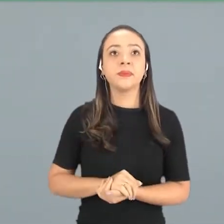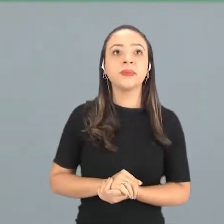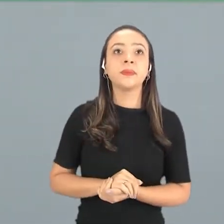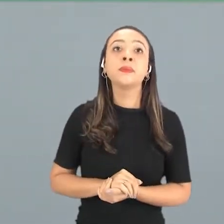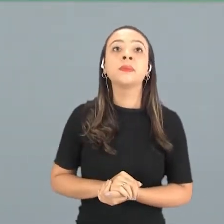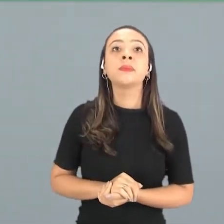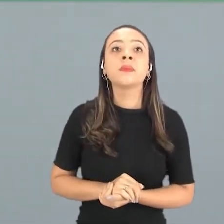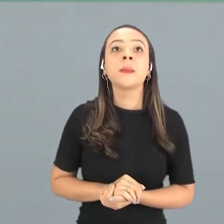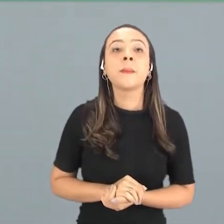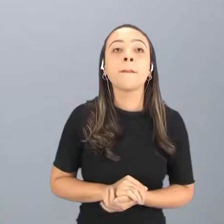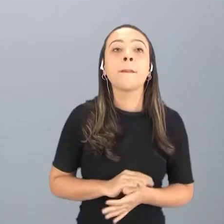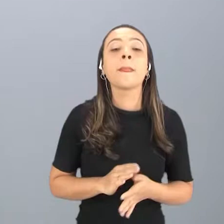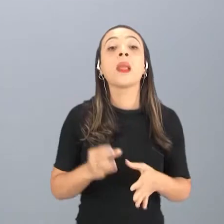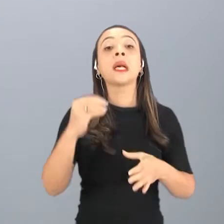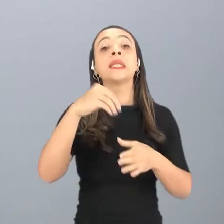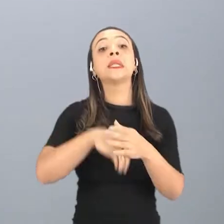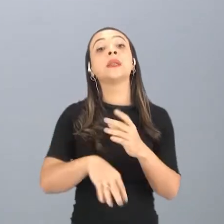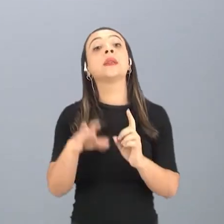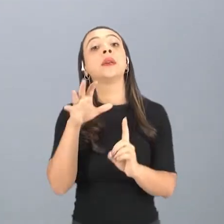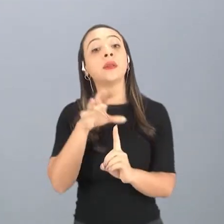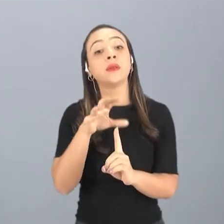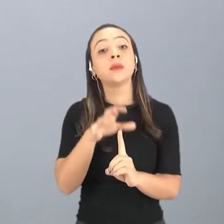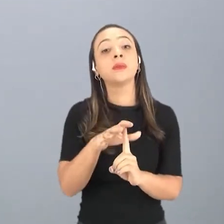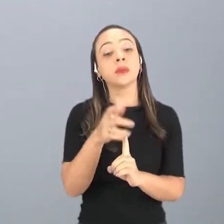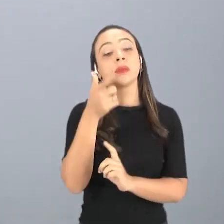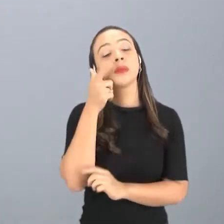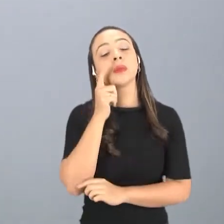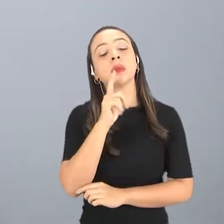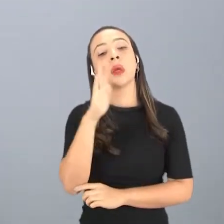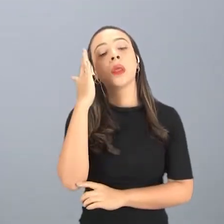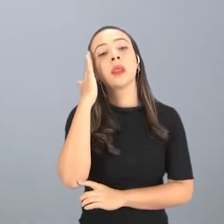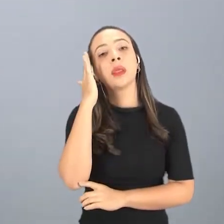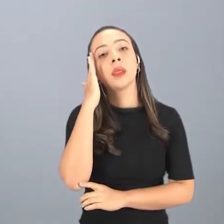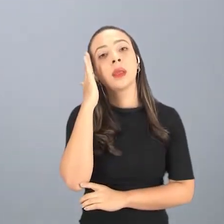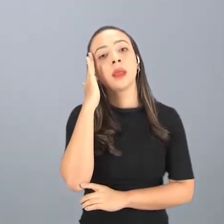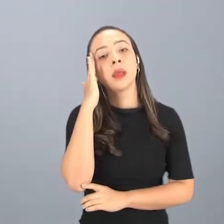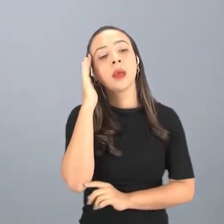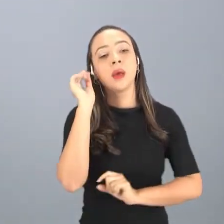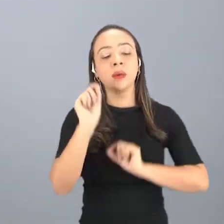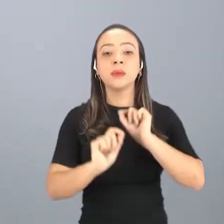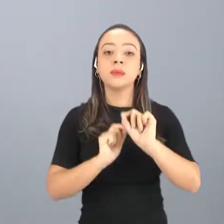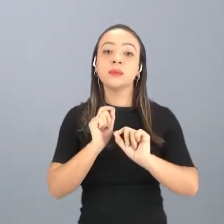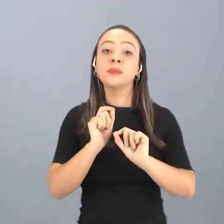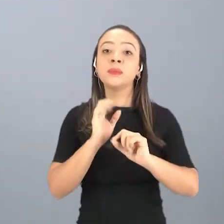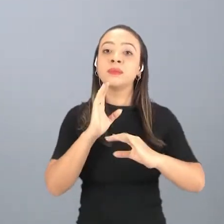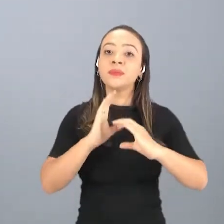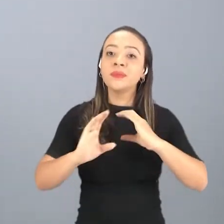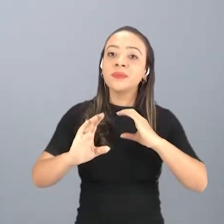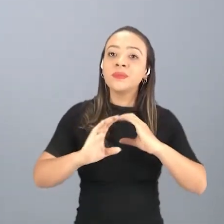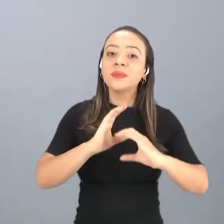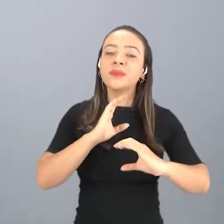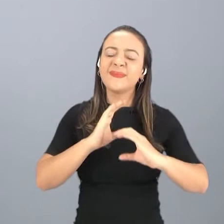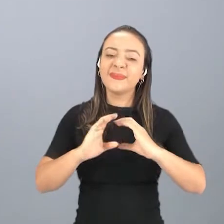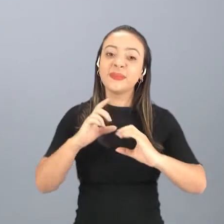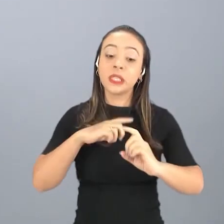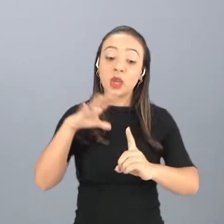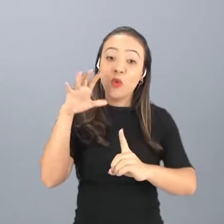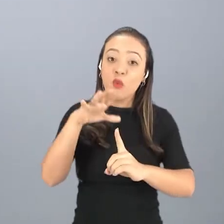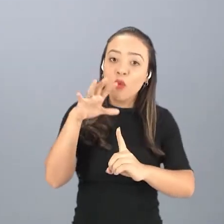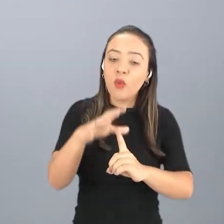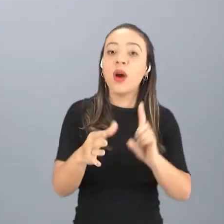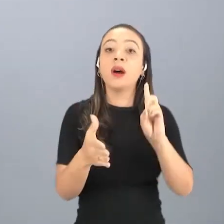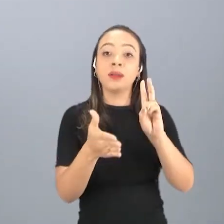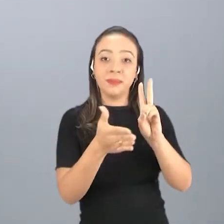Dentro dessa influência, vamos entender primeiramente a música com a influência